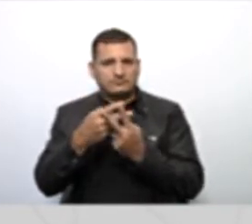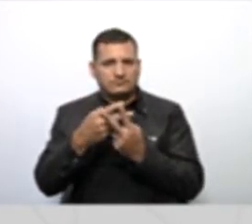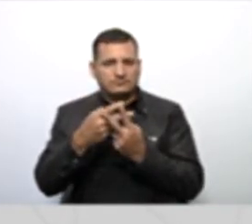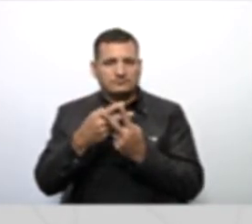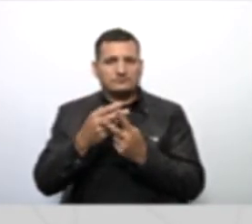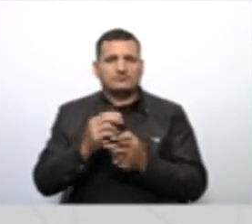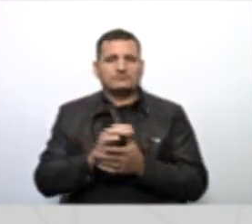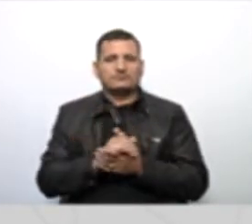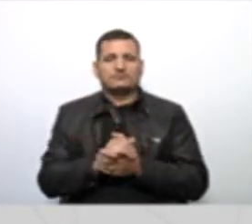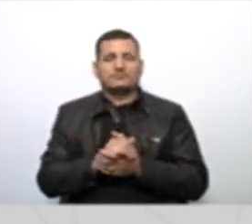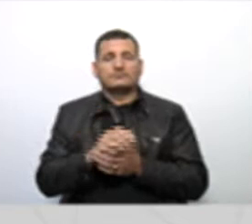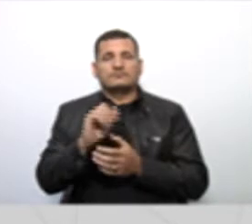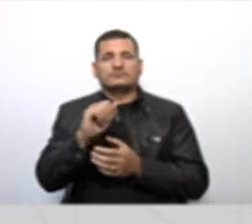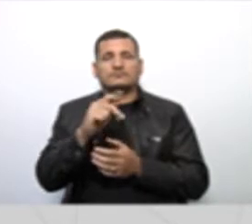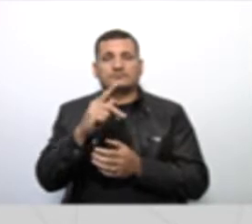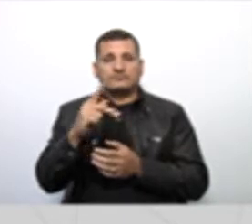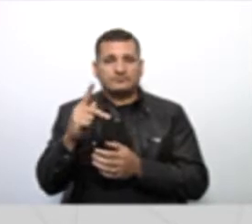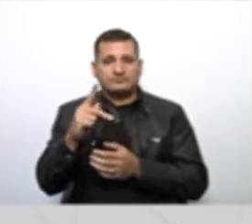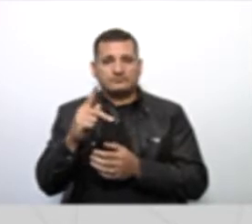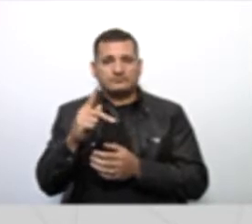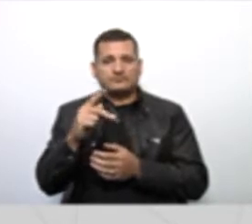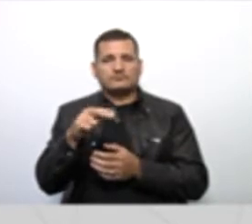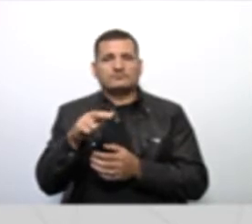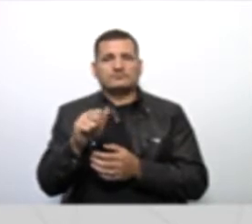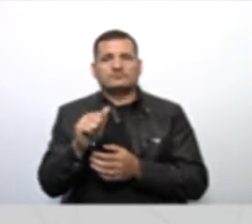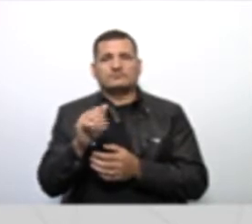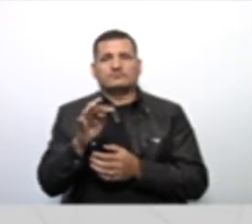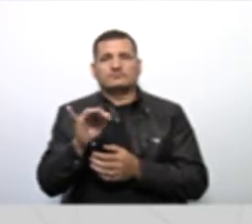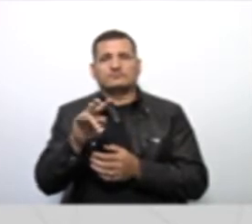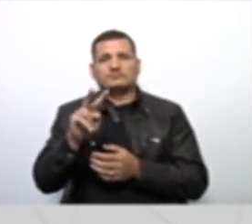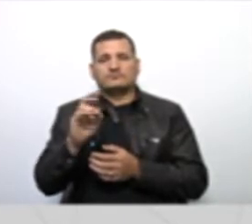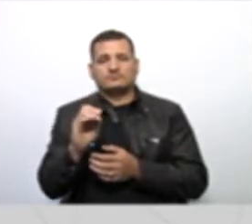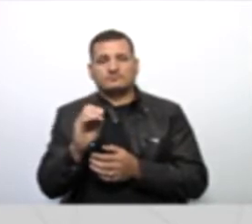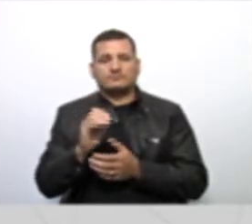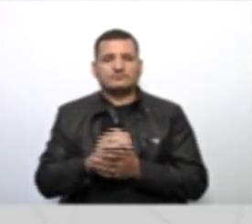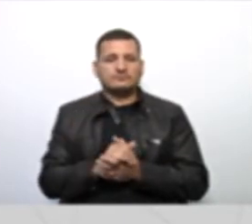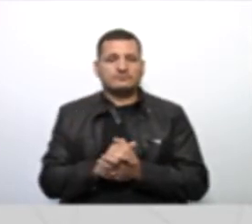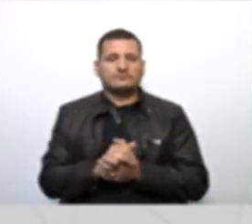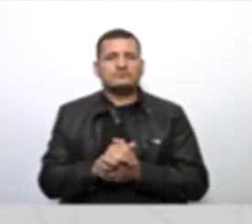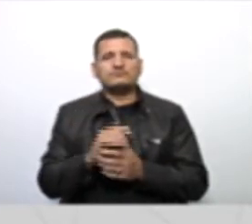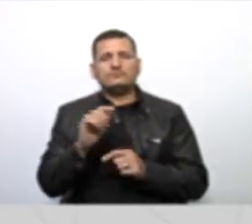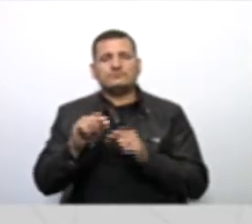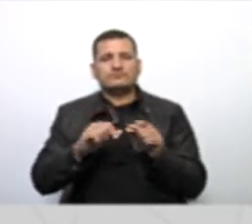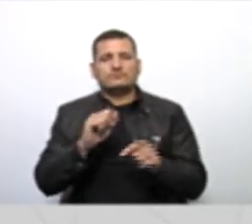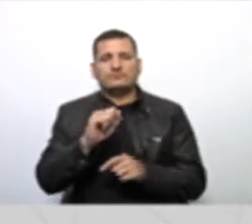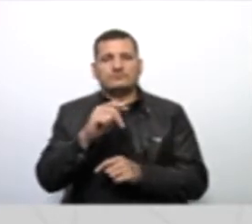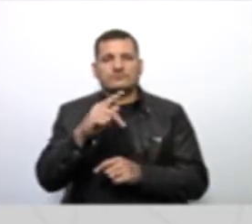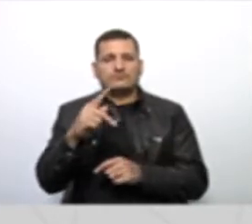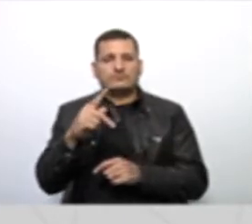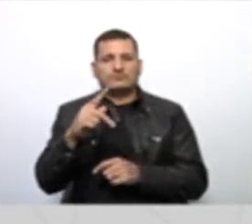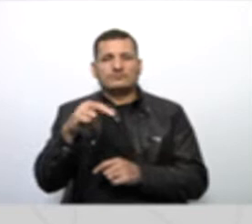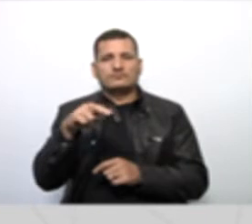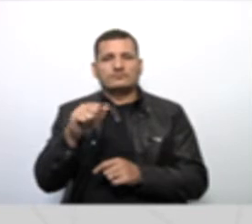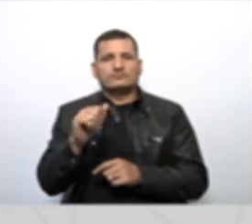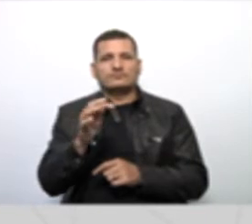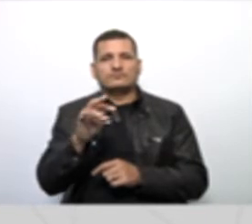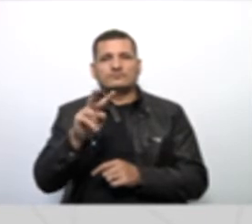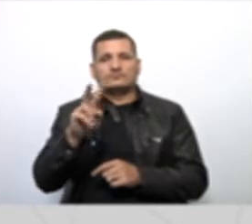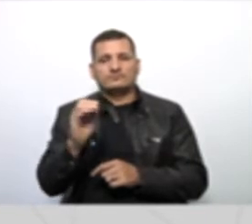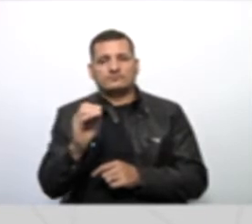Aplicativos nativos, Web App e híbrido. O que é um aplicativo